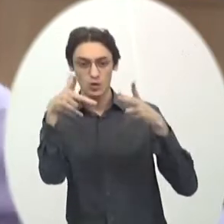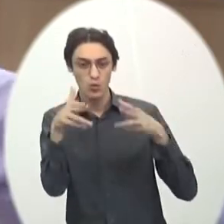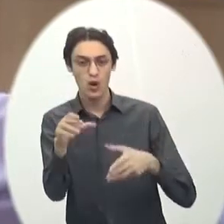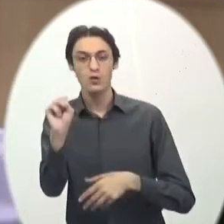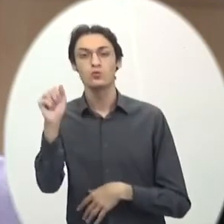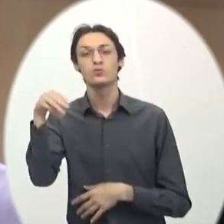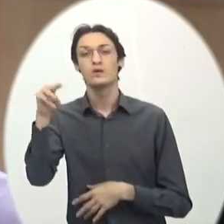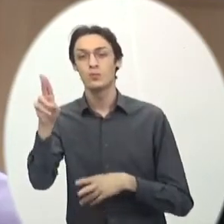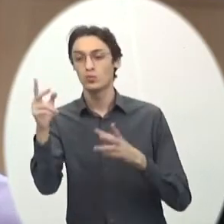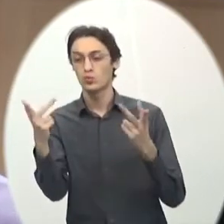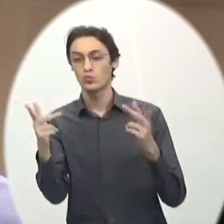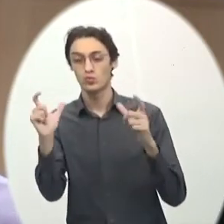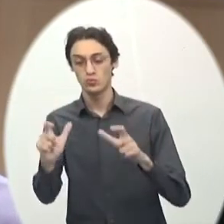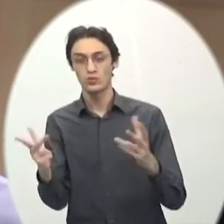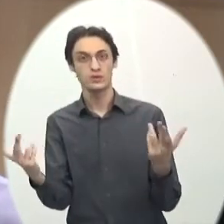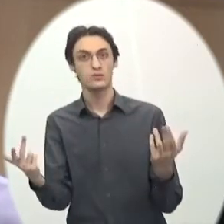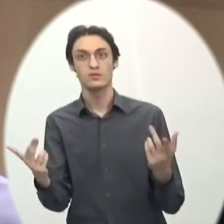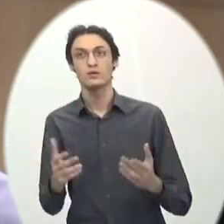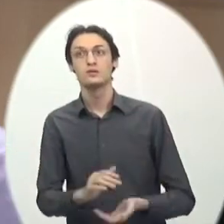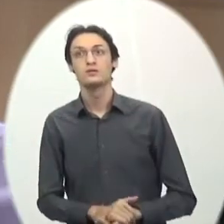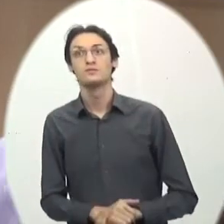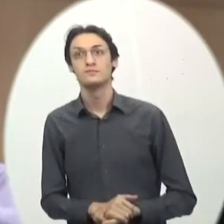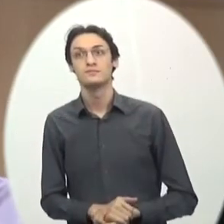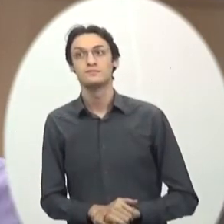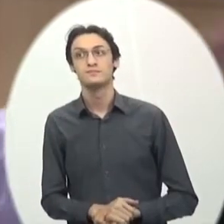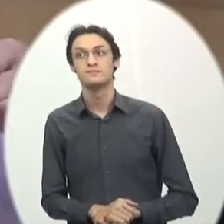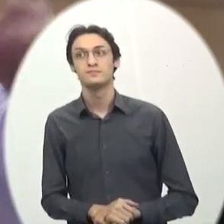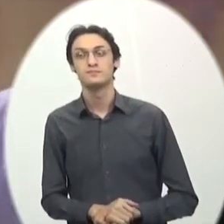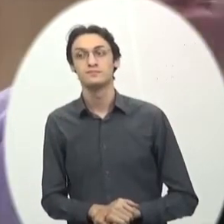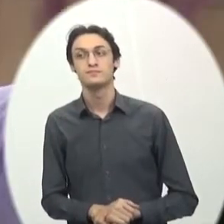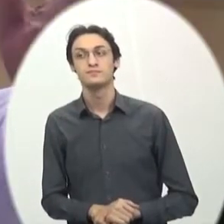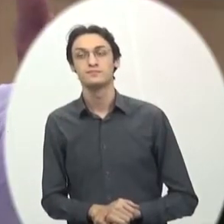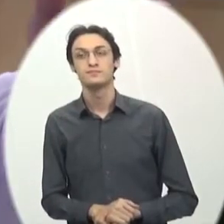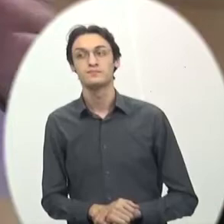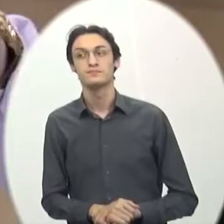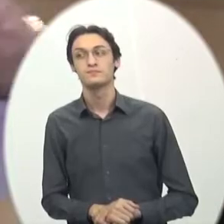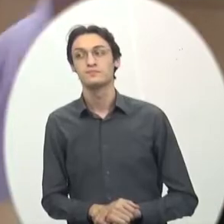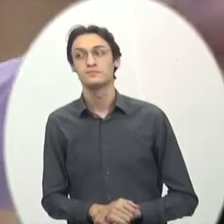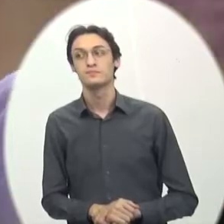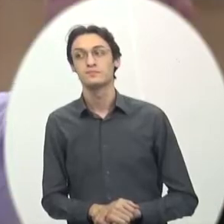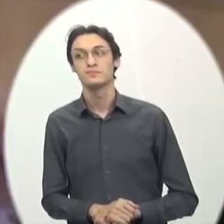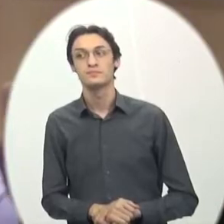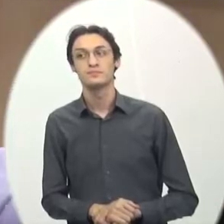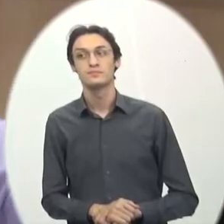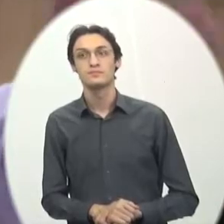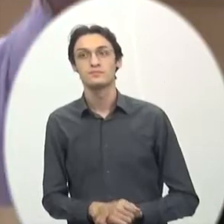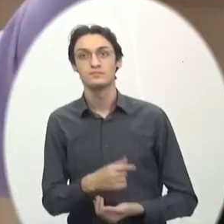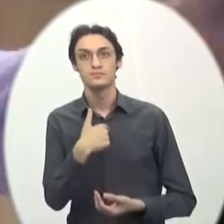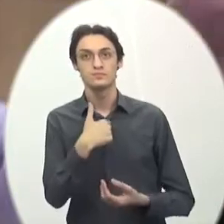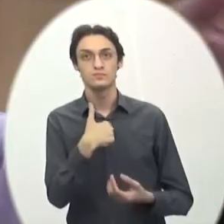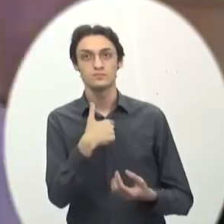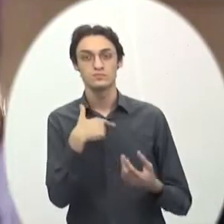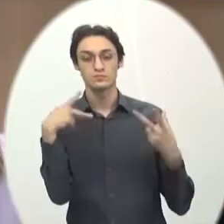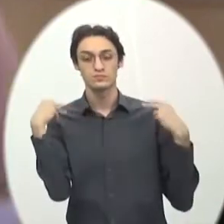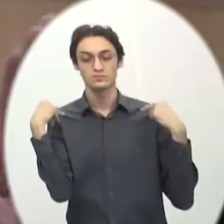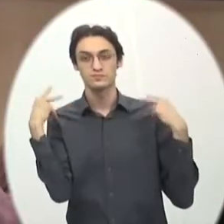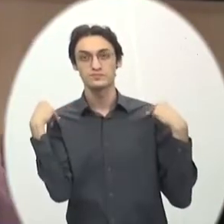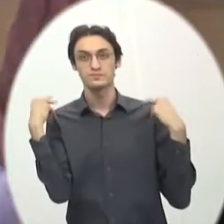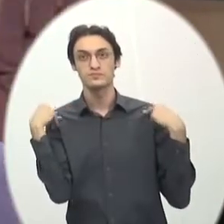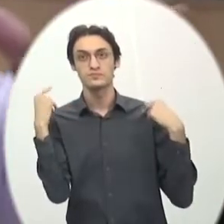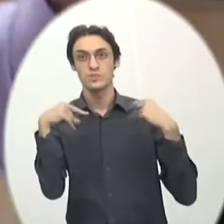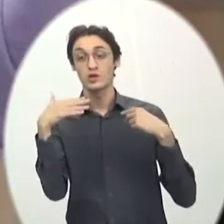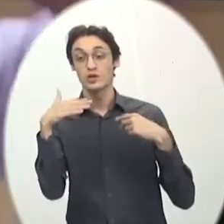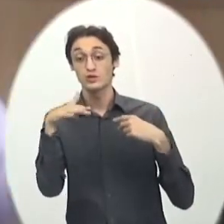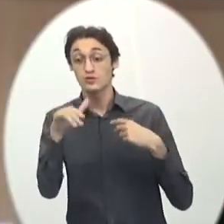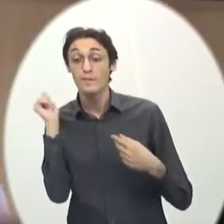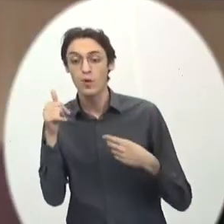SAMU. É isso, doutor? Sim. Então, estava só... Ah, o motorista fica aqui ou fica lá? Então, ele atende no momento da chamada.